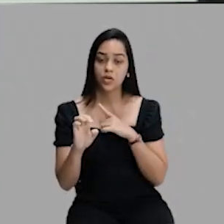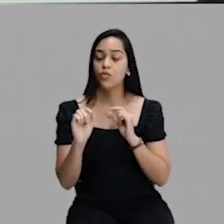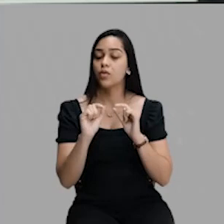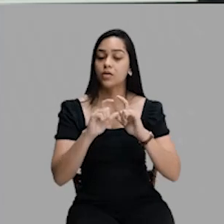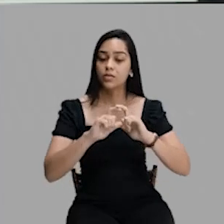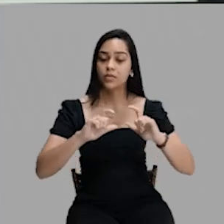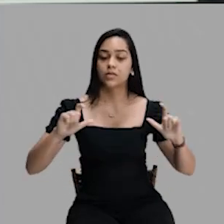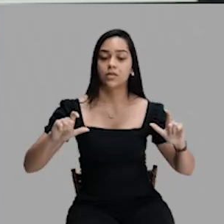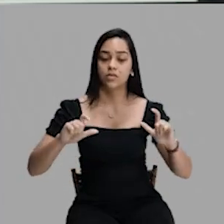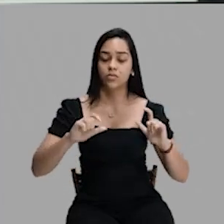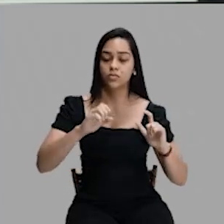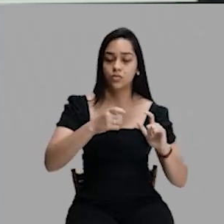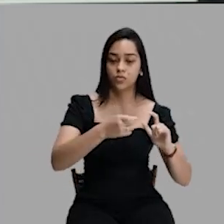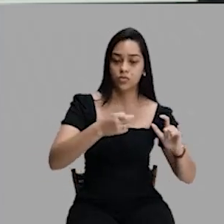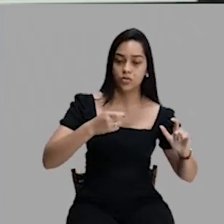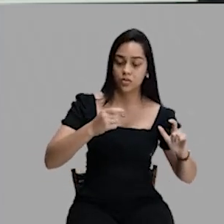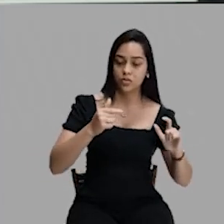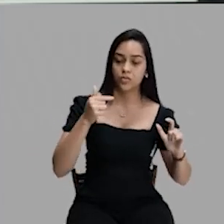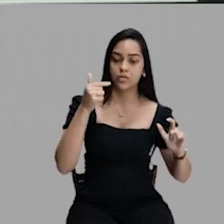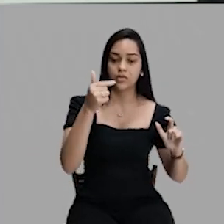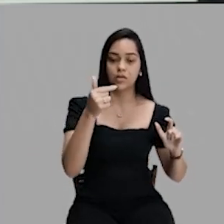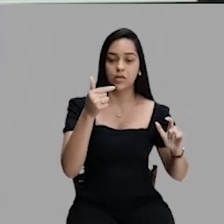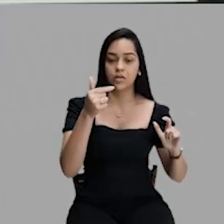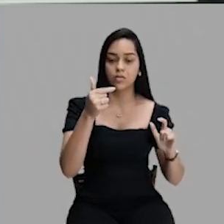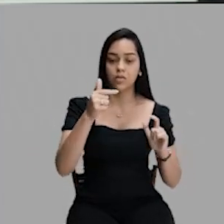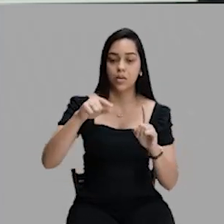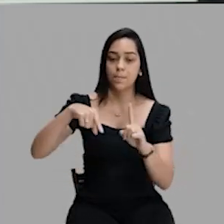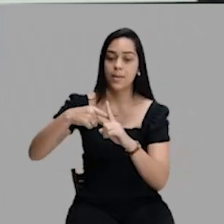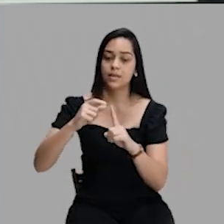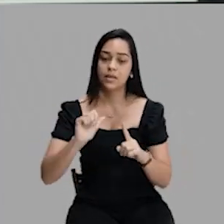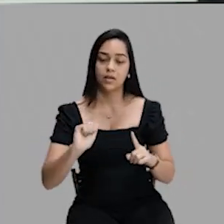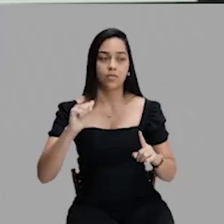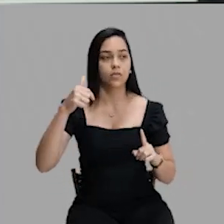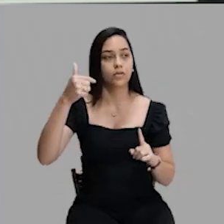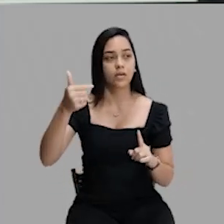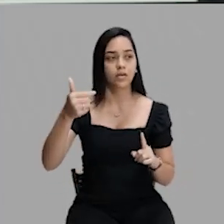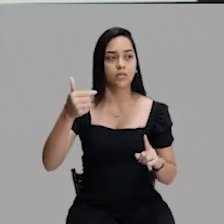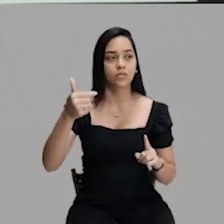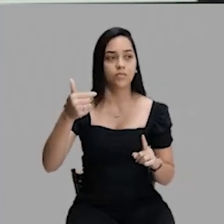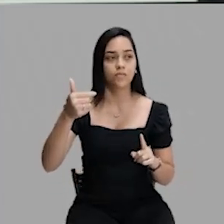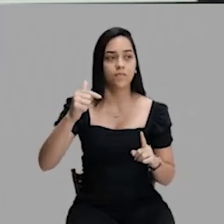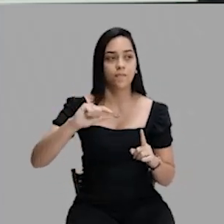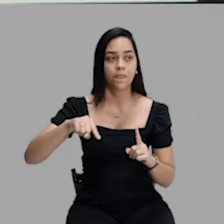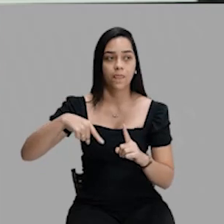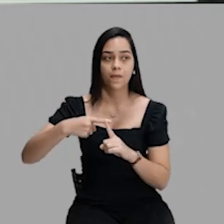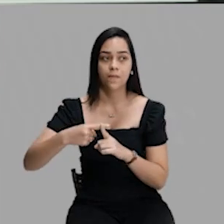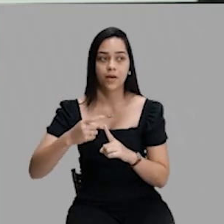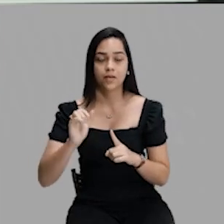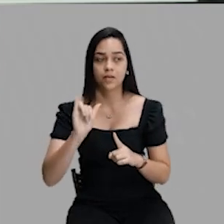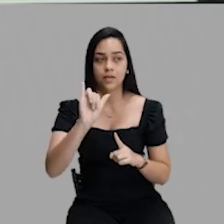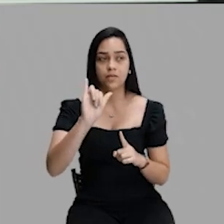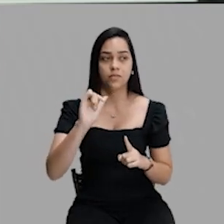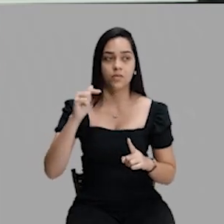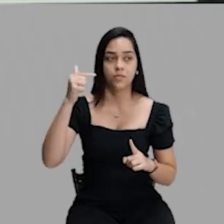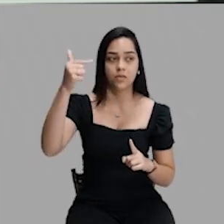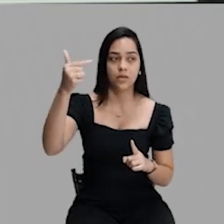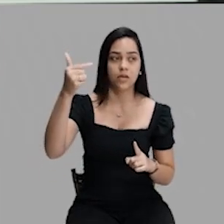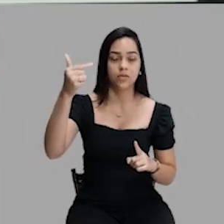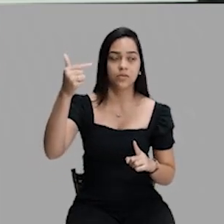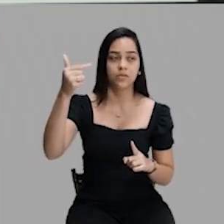por essa expressão aqui, x ao quadrado sobre a ao quadrado, mais y ao